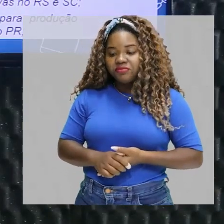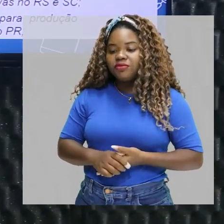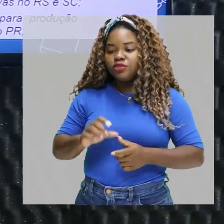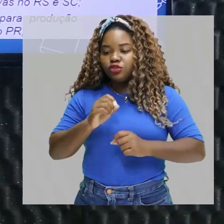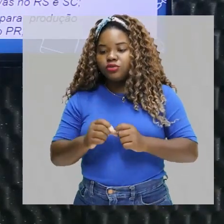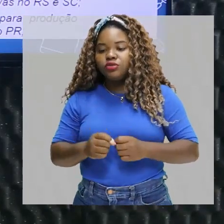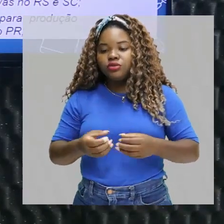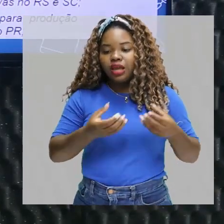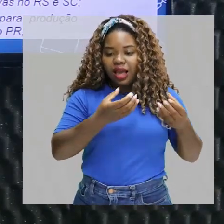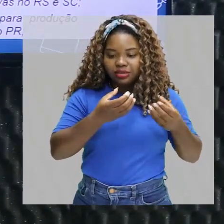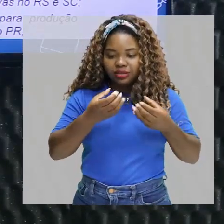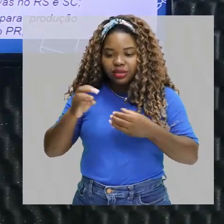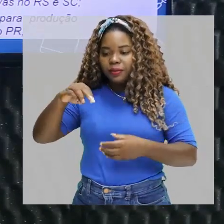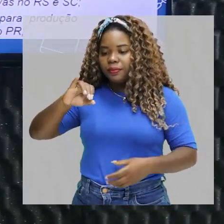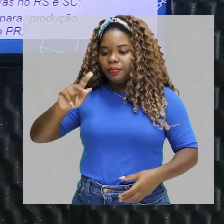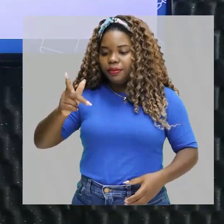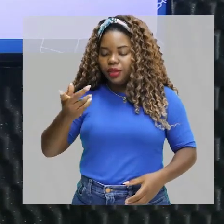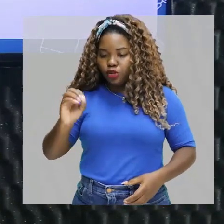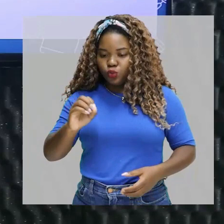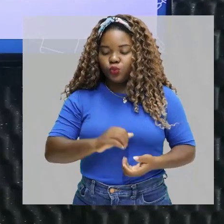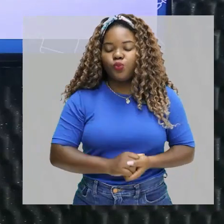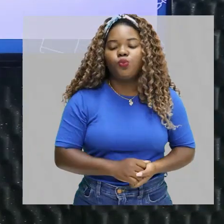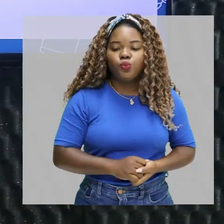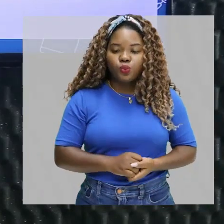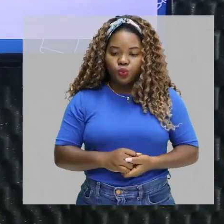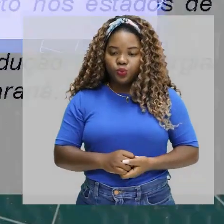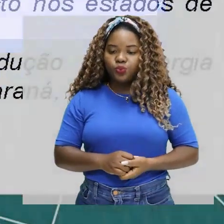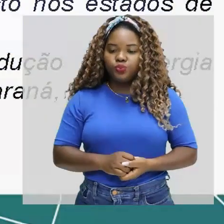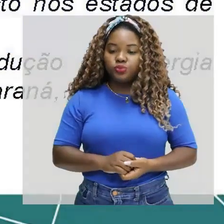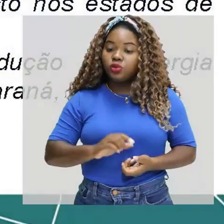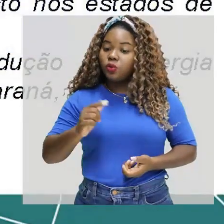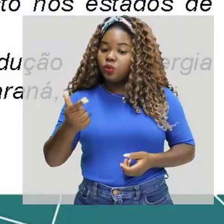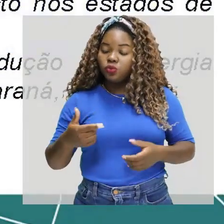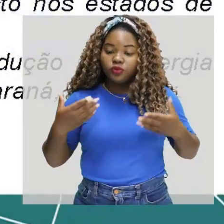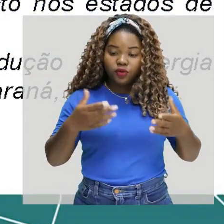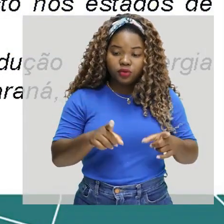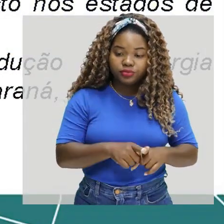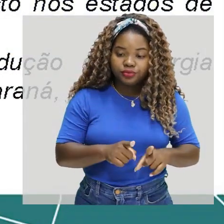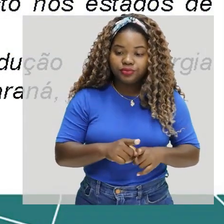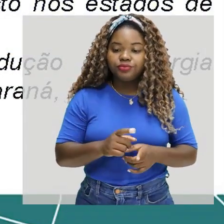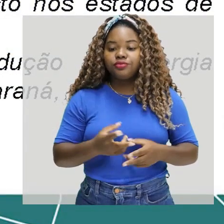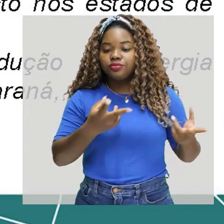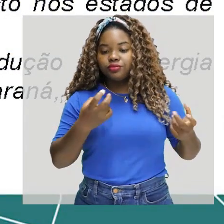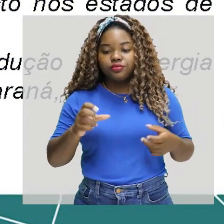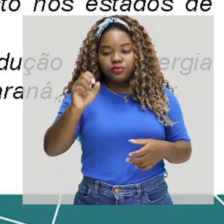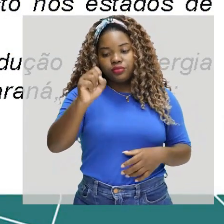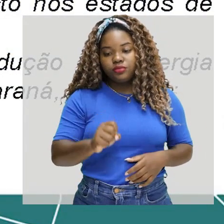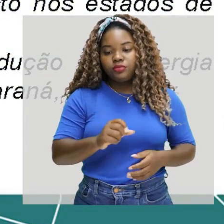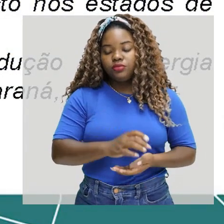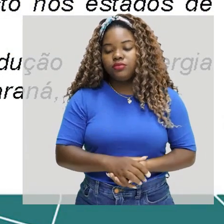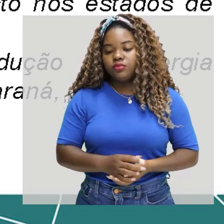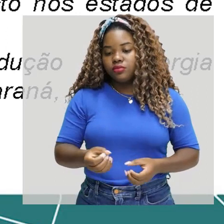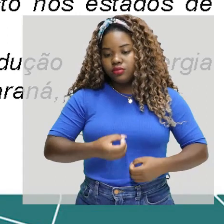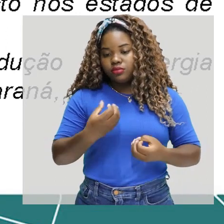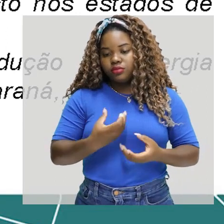na região do Paraná bacana diminuindo galera um outro destaque também que nós vamos perceber na região sul tá